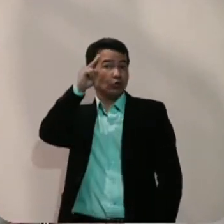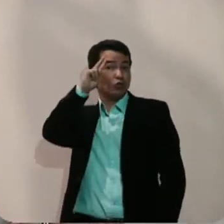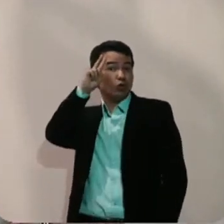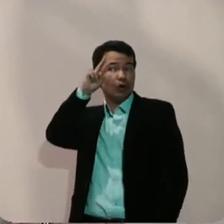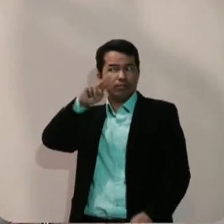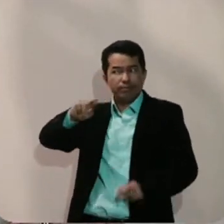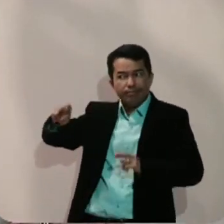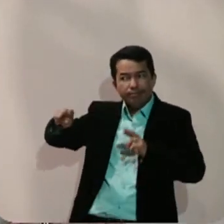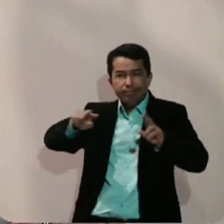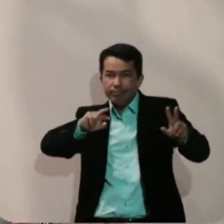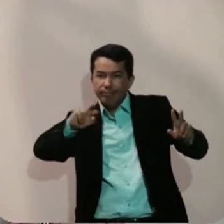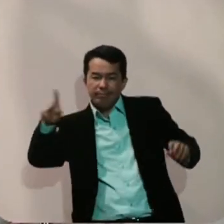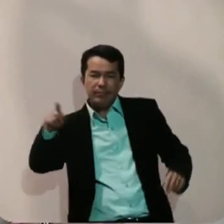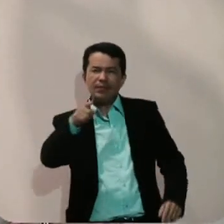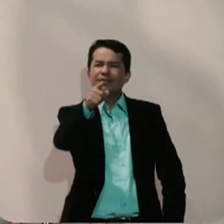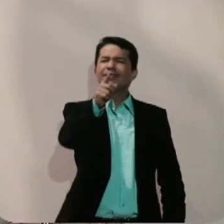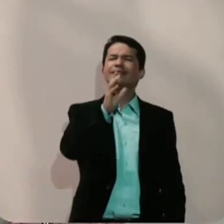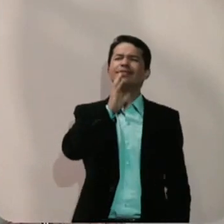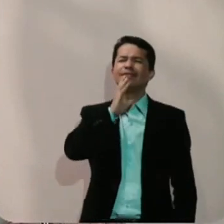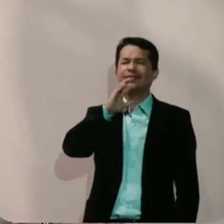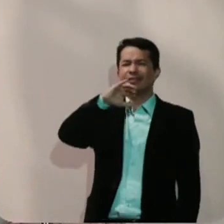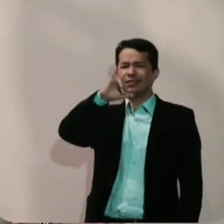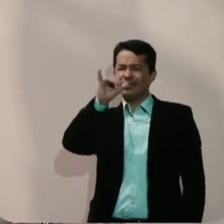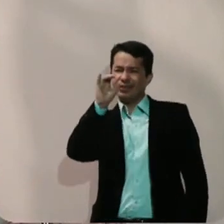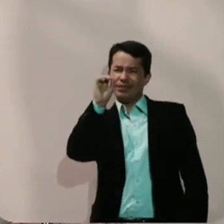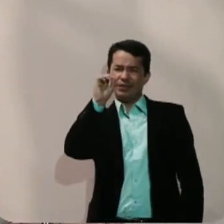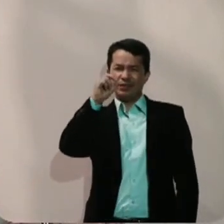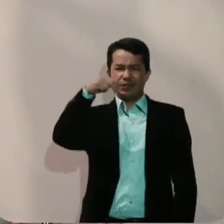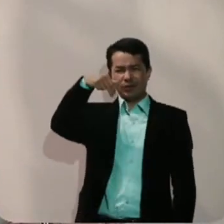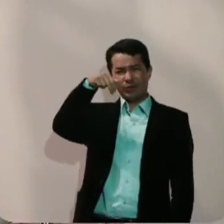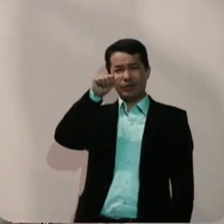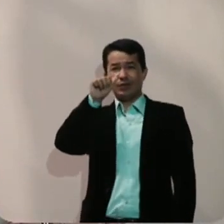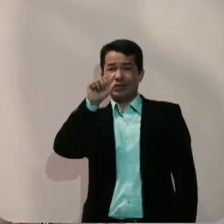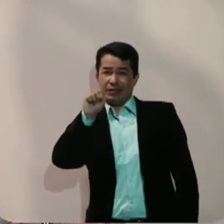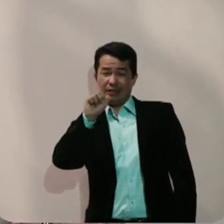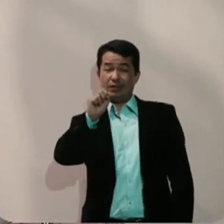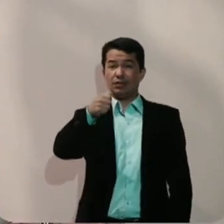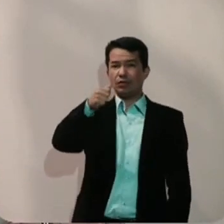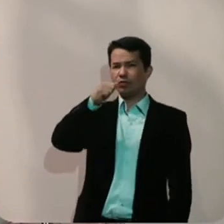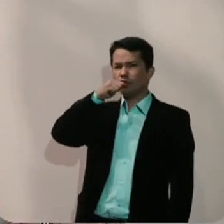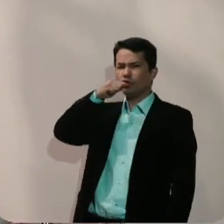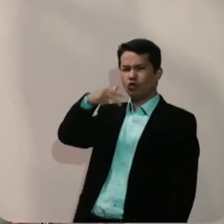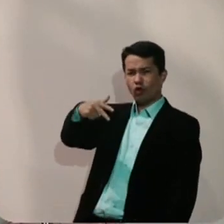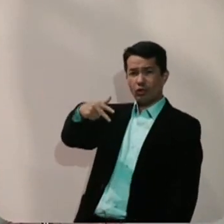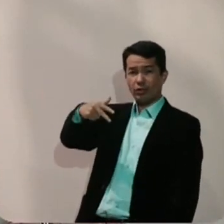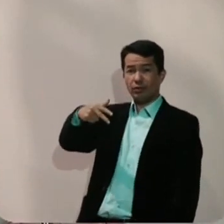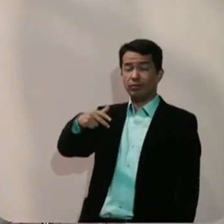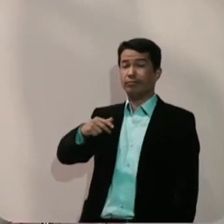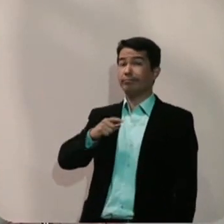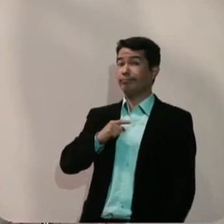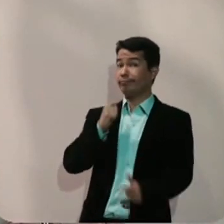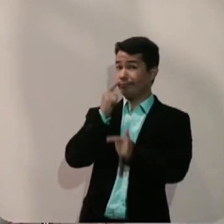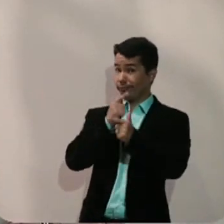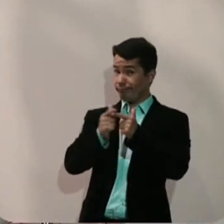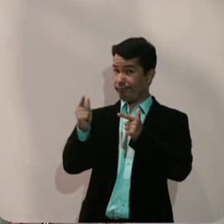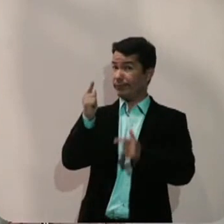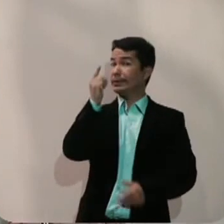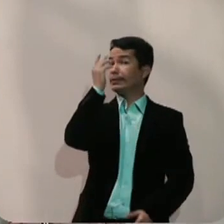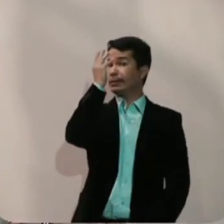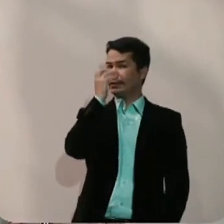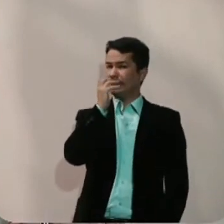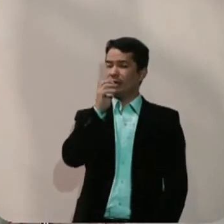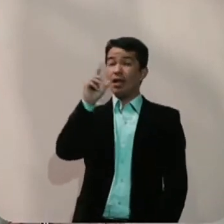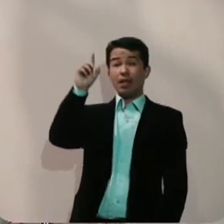de Jonas. Jonas tinha um problema muito sério, ele recebeu uma ordem de Deus. Você tem que ir à cidade de